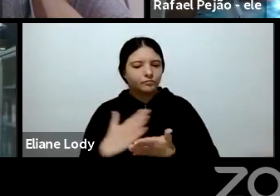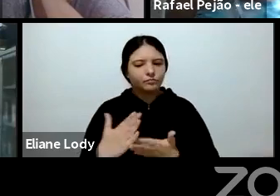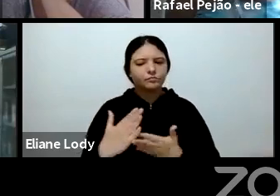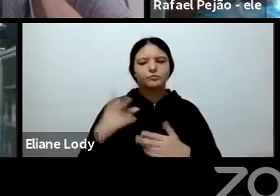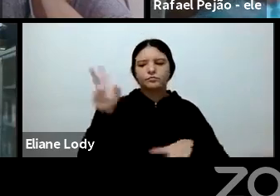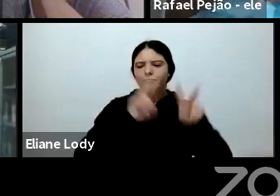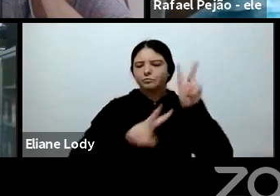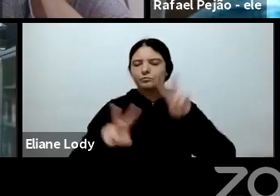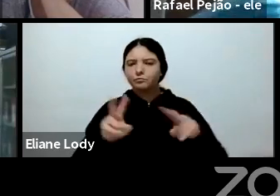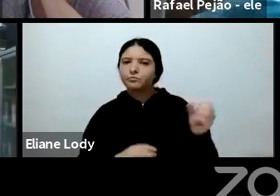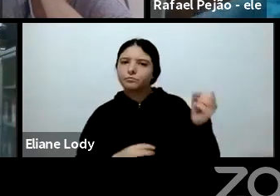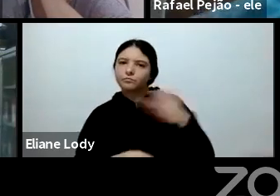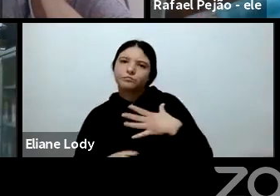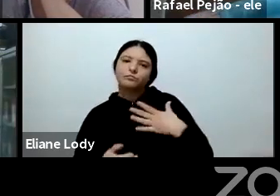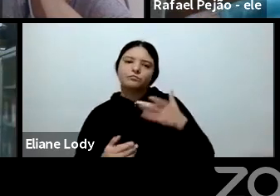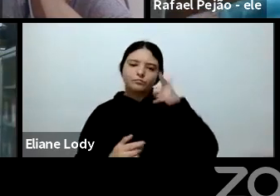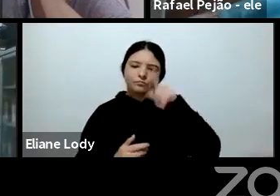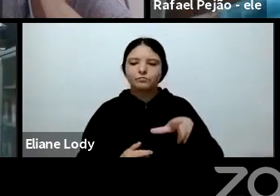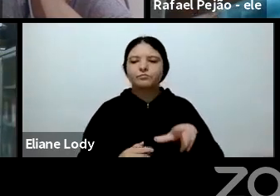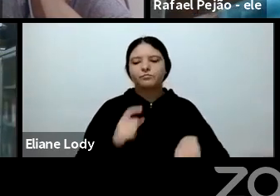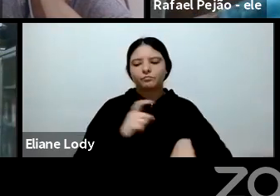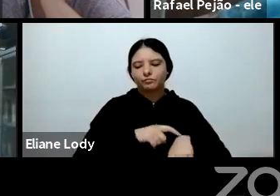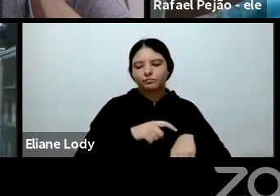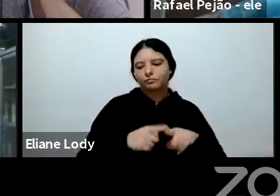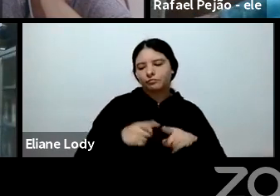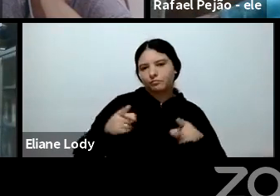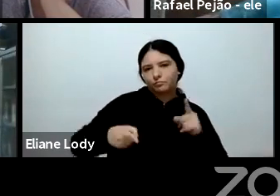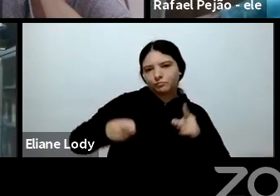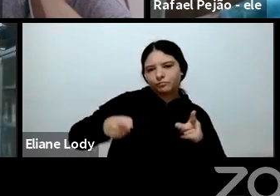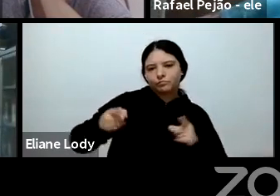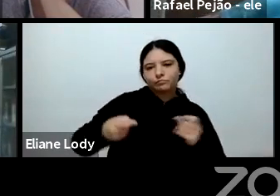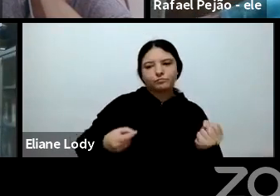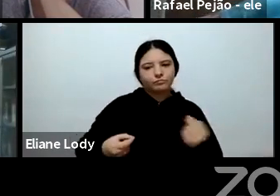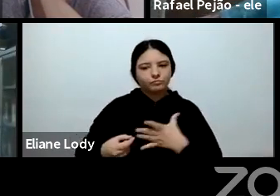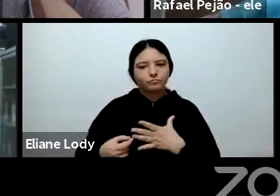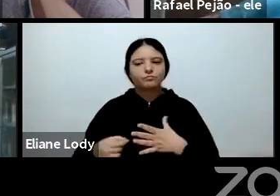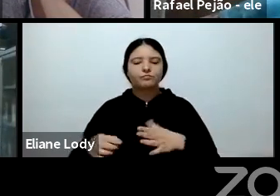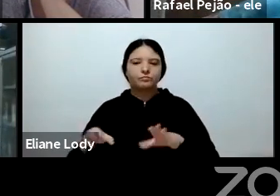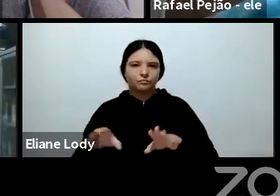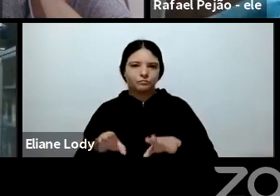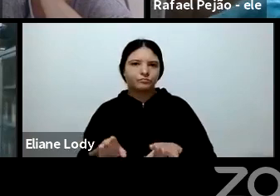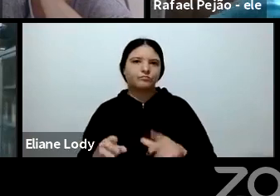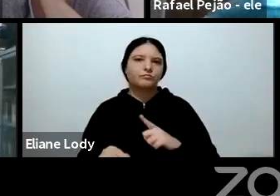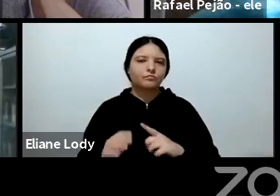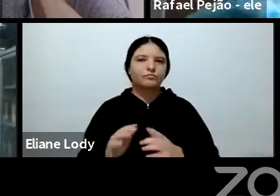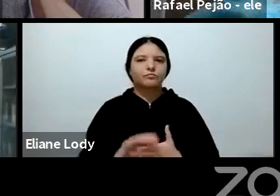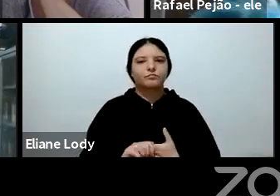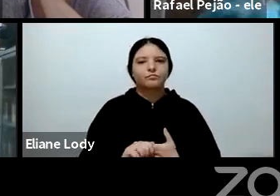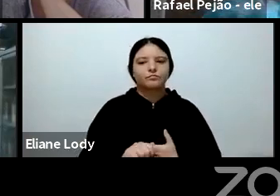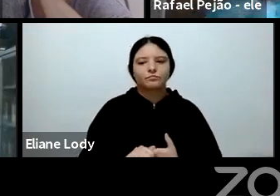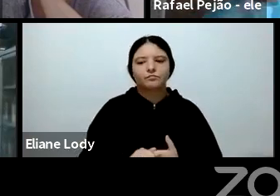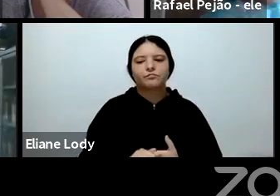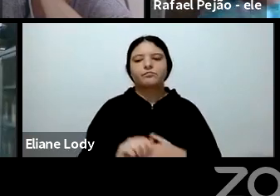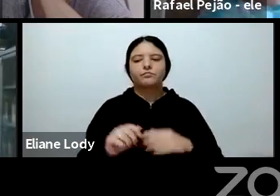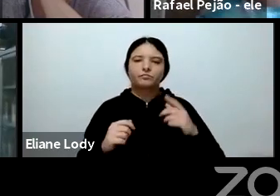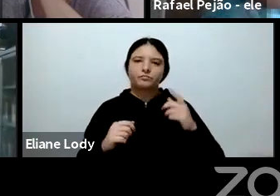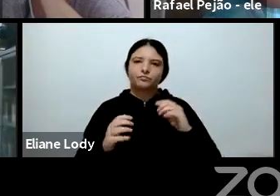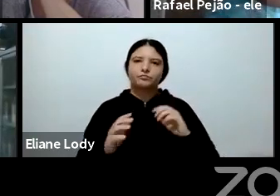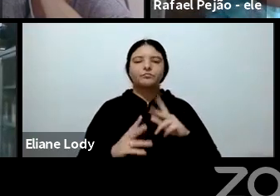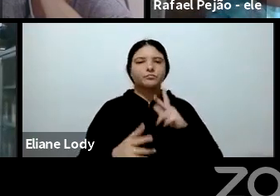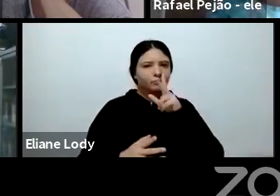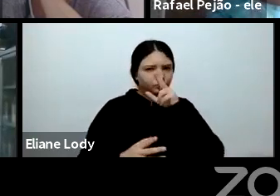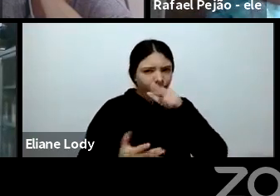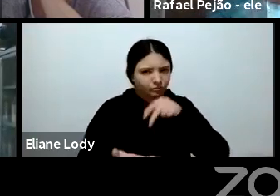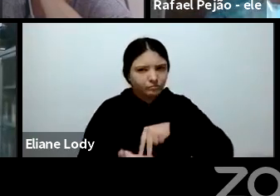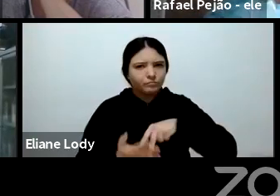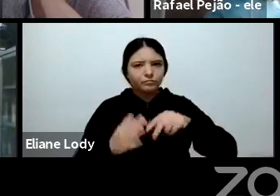visibilidade, né, no período mais recente aí, com a questão, né, da intensificação dos movimentos